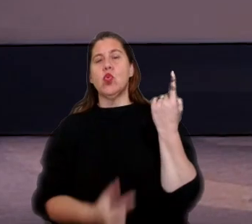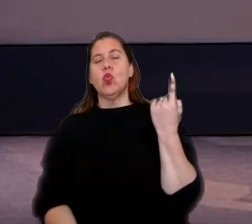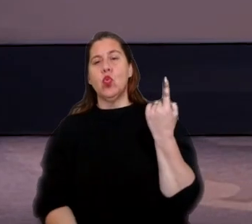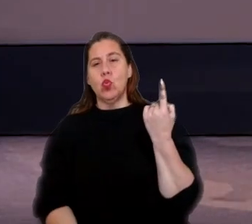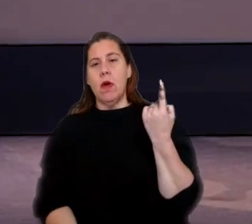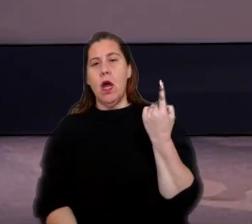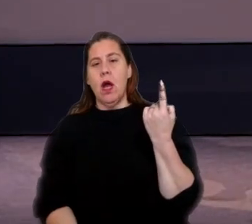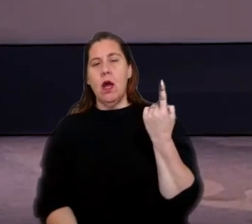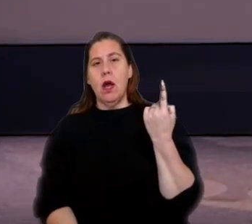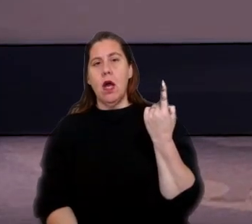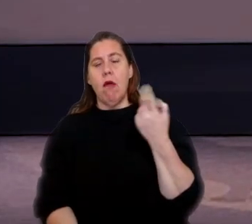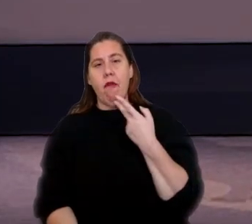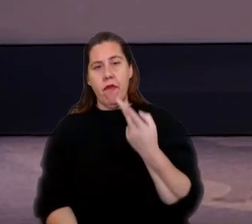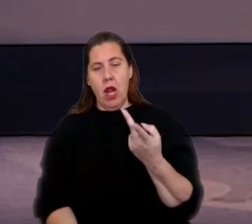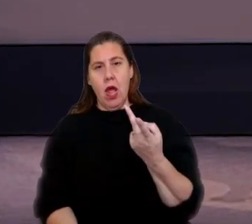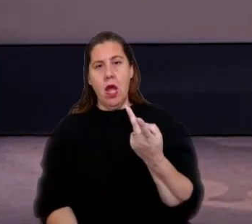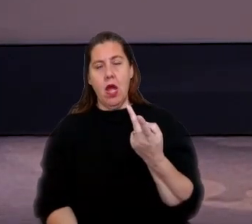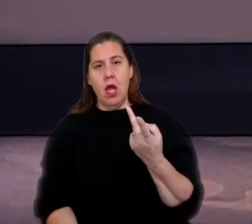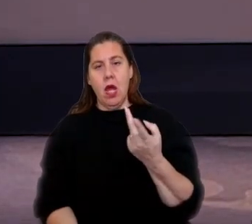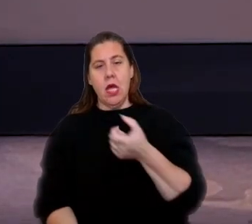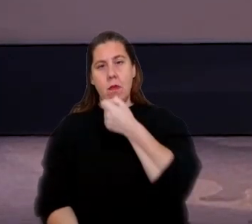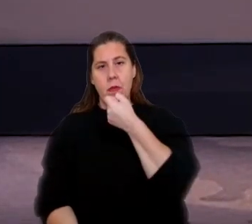Tem mais uma pessoa, né, Júnior, que vai